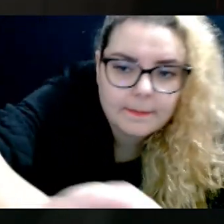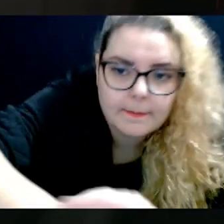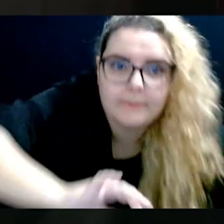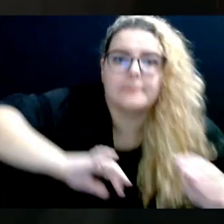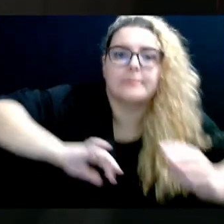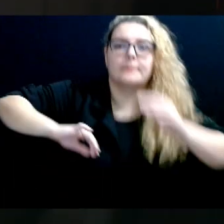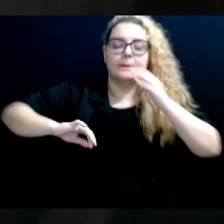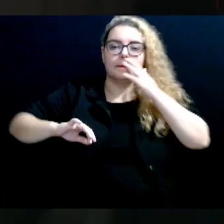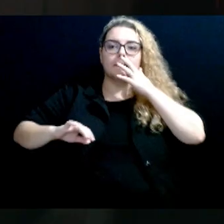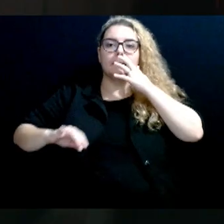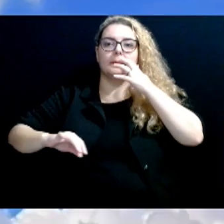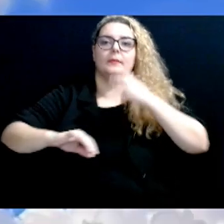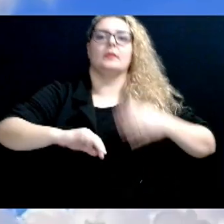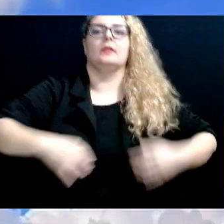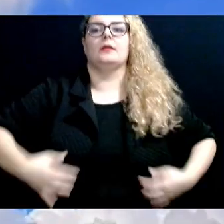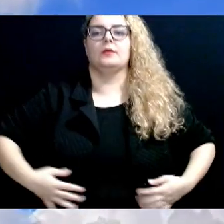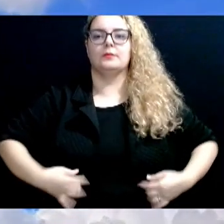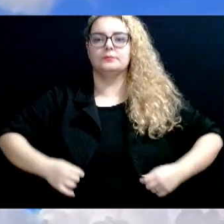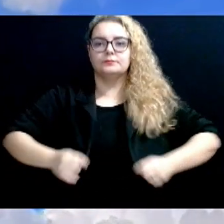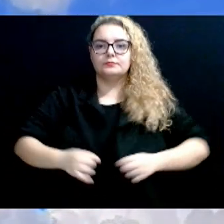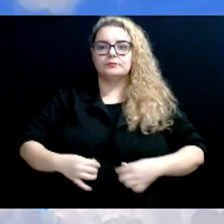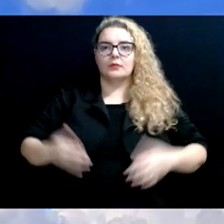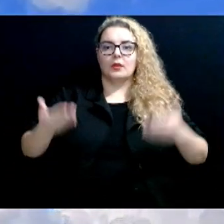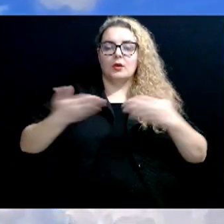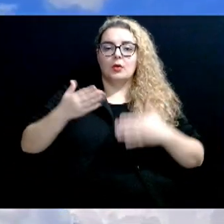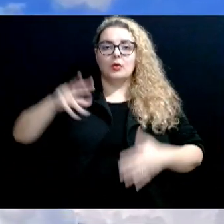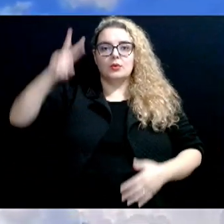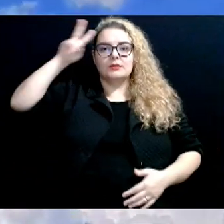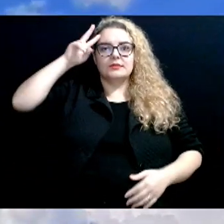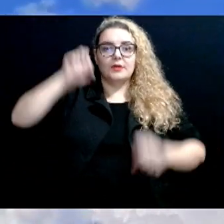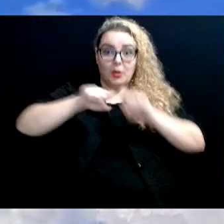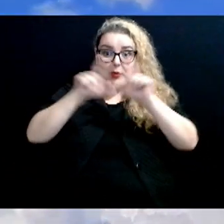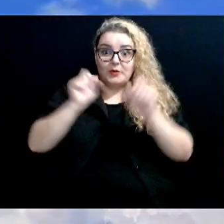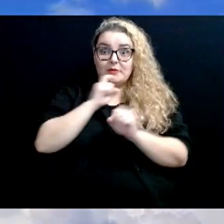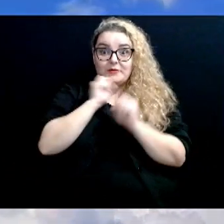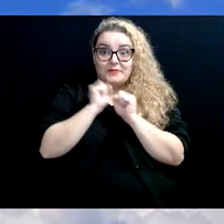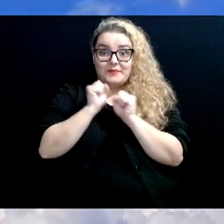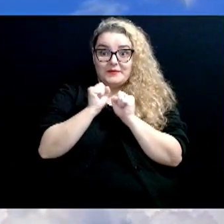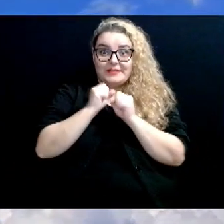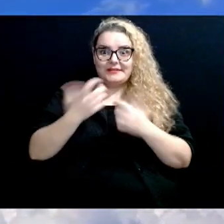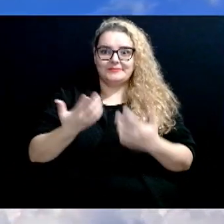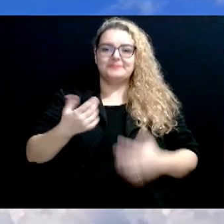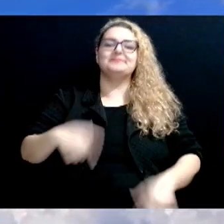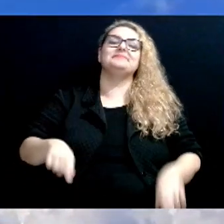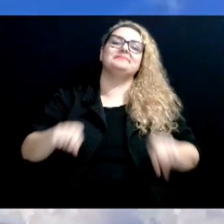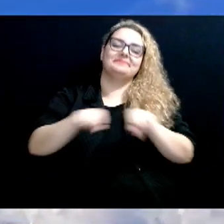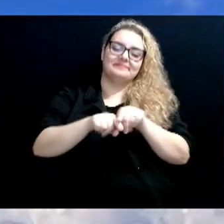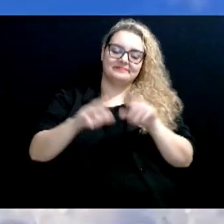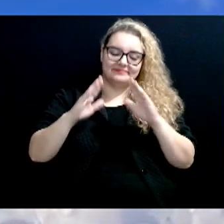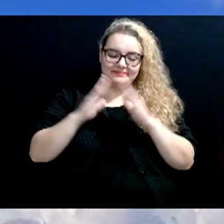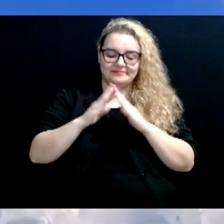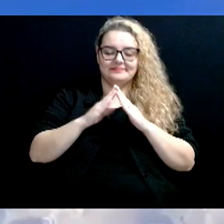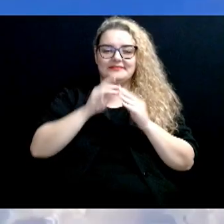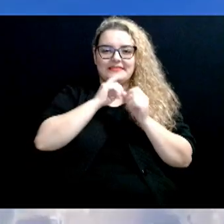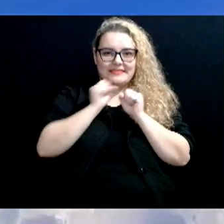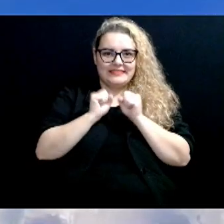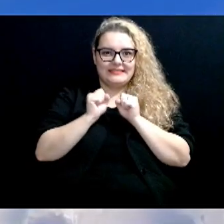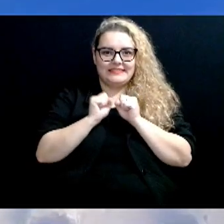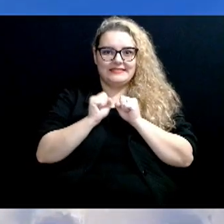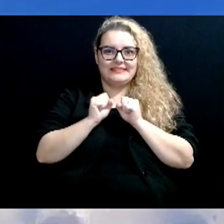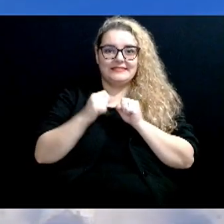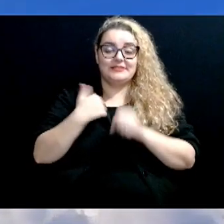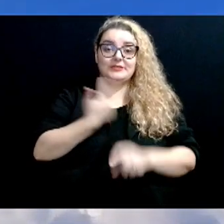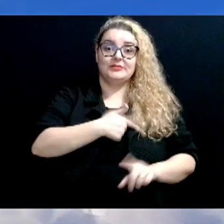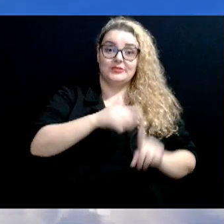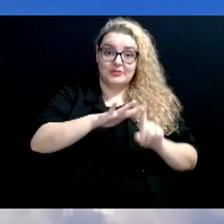hoje segunda-feira, amanheceu frio aí? Pois é, frio em casa também. Tá friozinho, a gente está no outono. Hoje